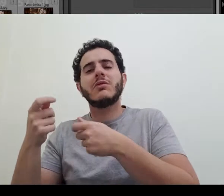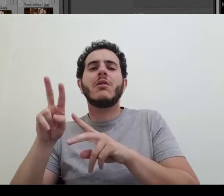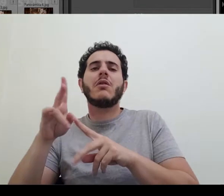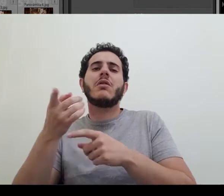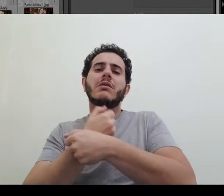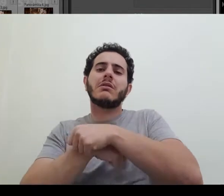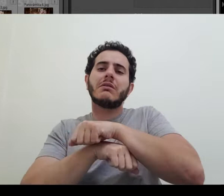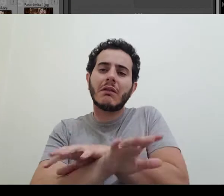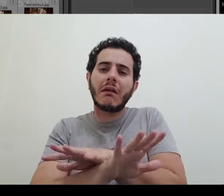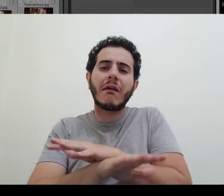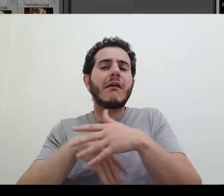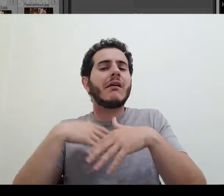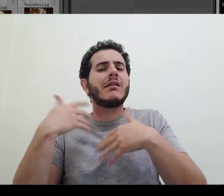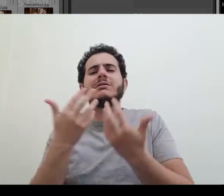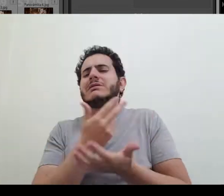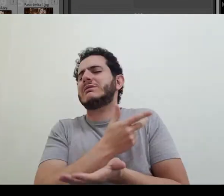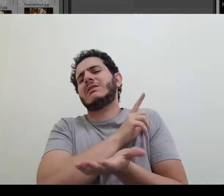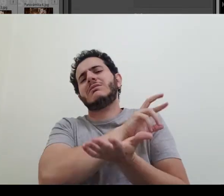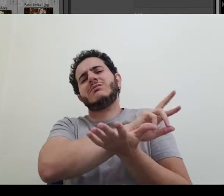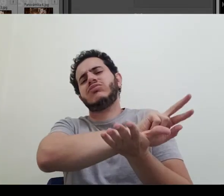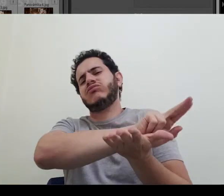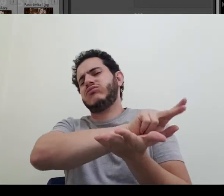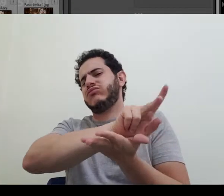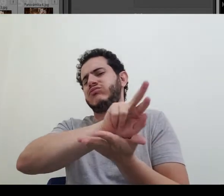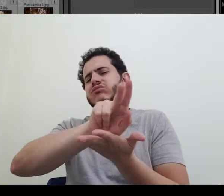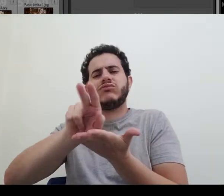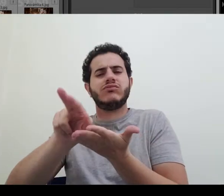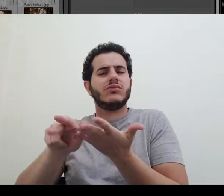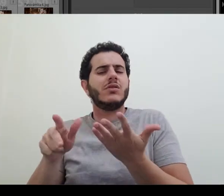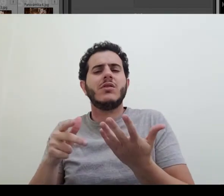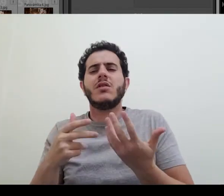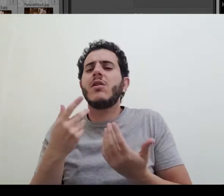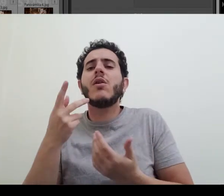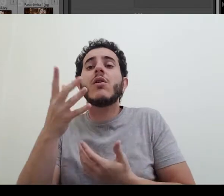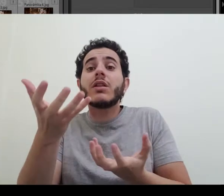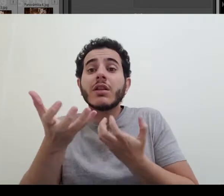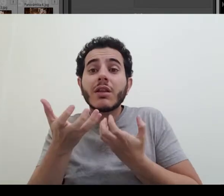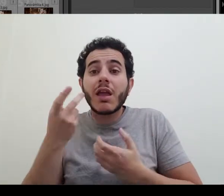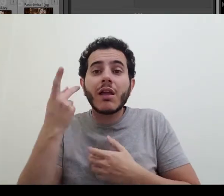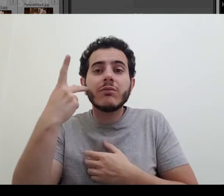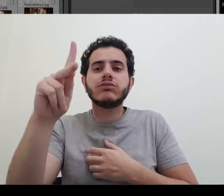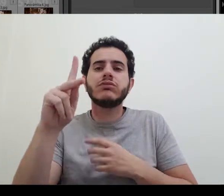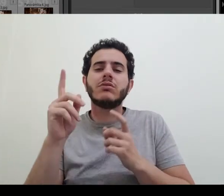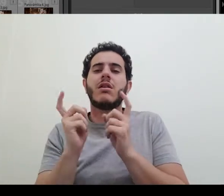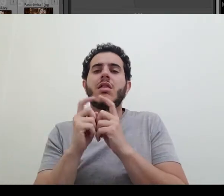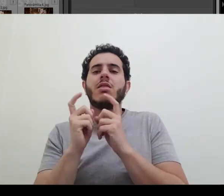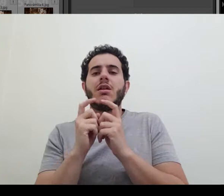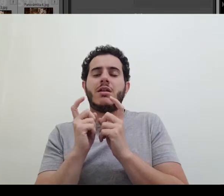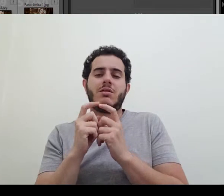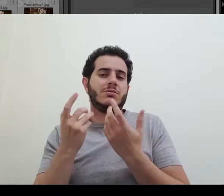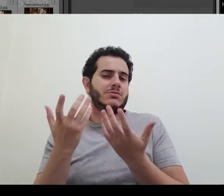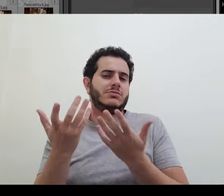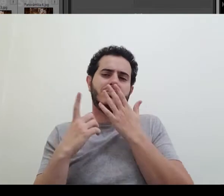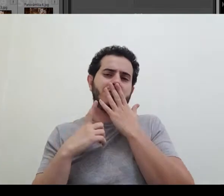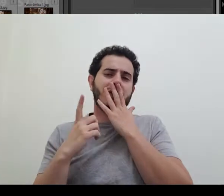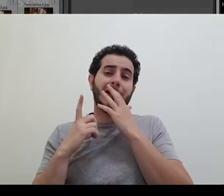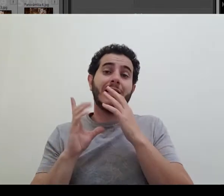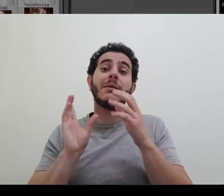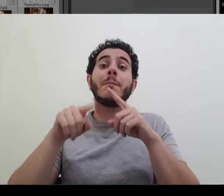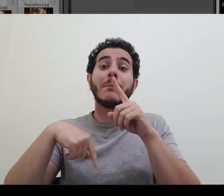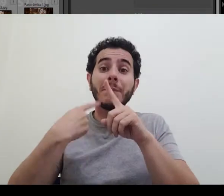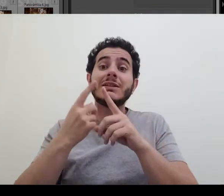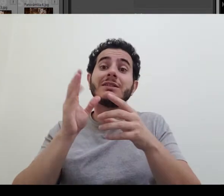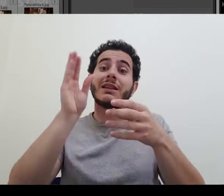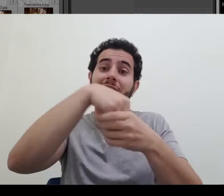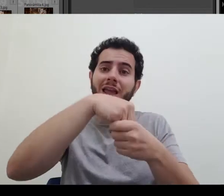ensaios, diversos catálogos. Você pode ter quantos você quiser. E dentro de um catálogo também cabe uma infinidade de fotos,